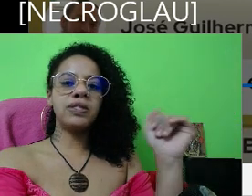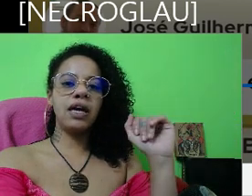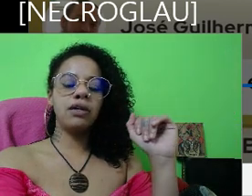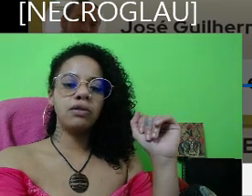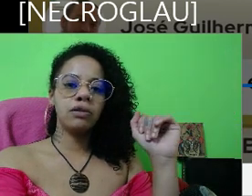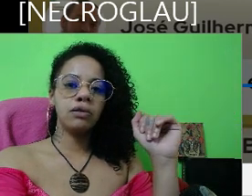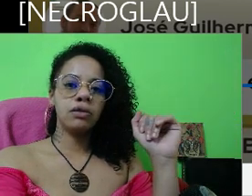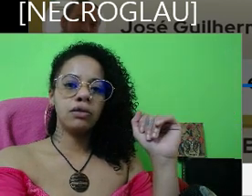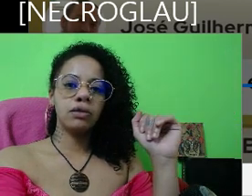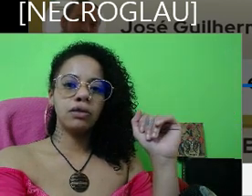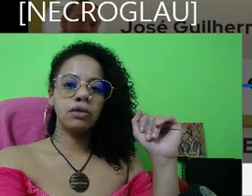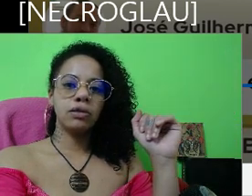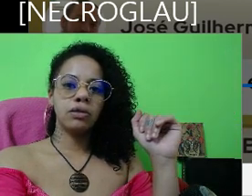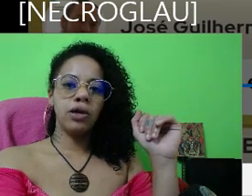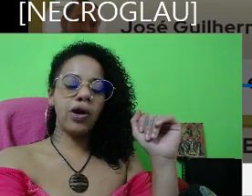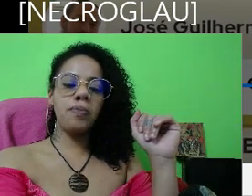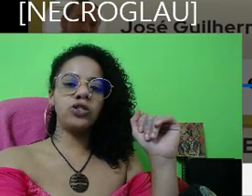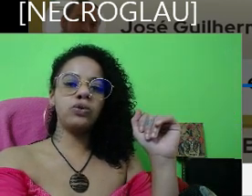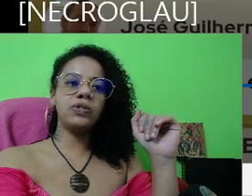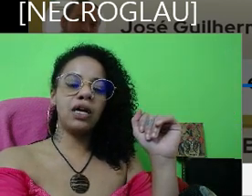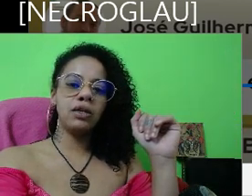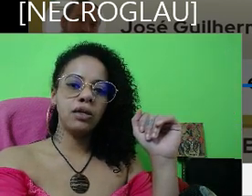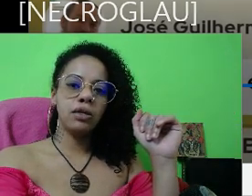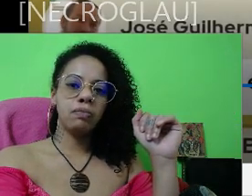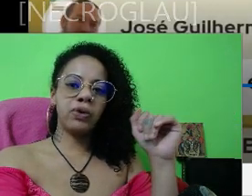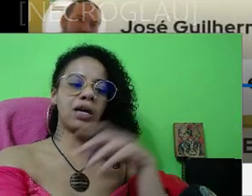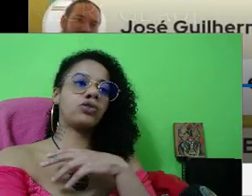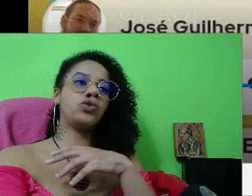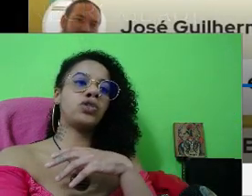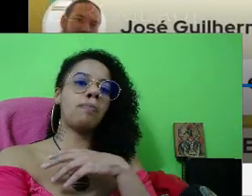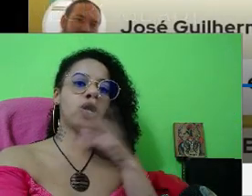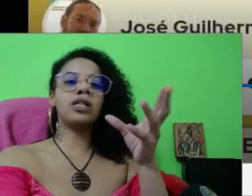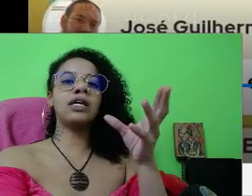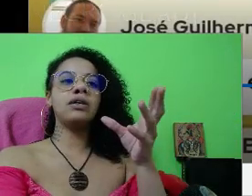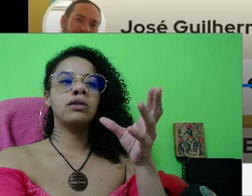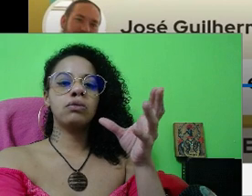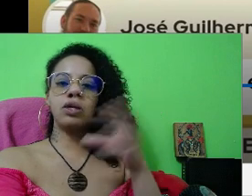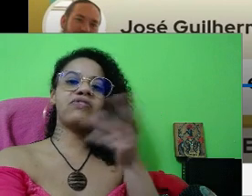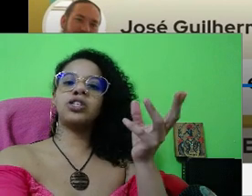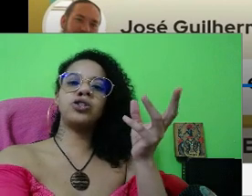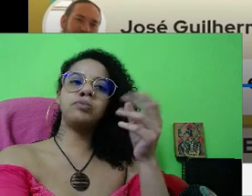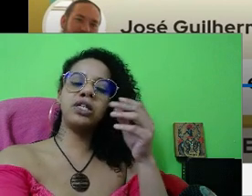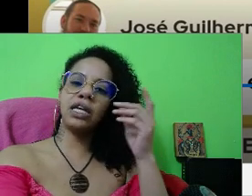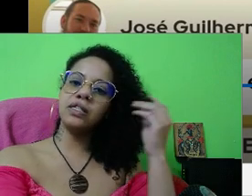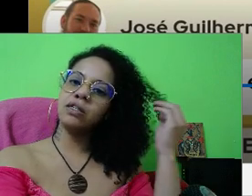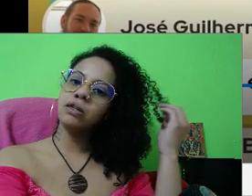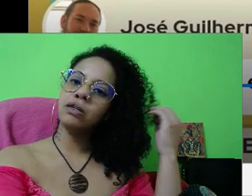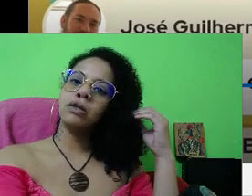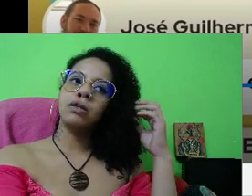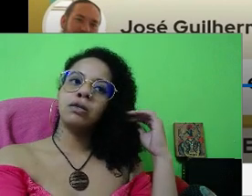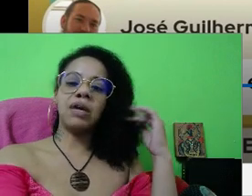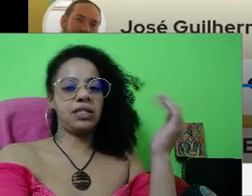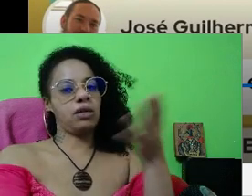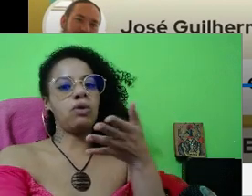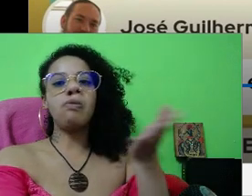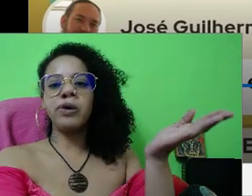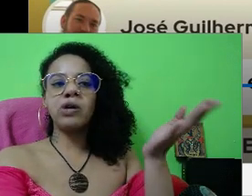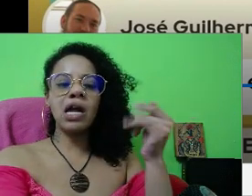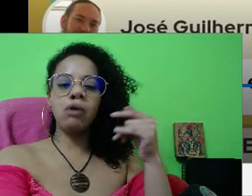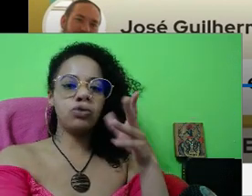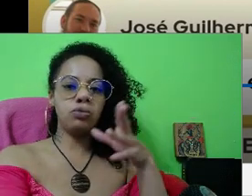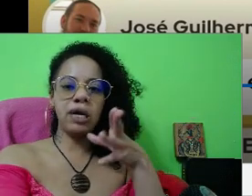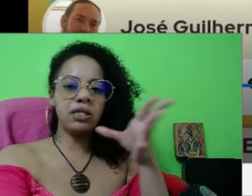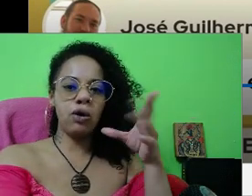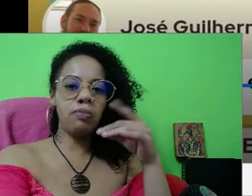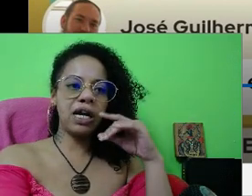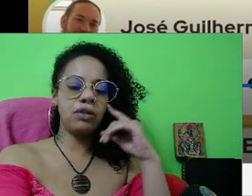Ah eu não sei eu realmente eu não sei porque tu só Brota quando fala de 2013 mas você não